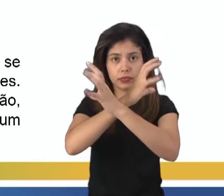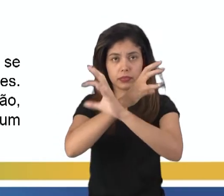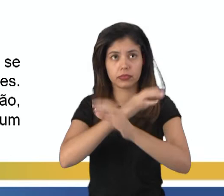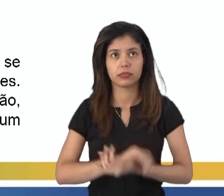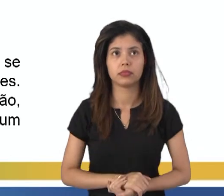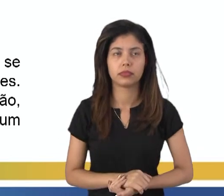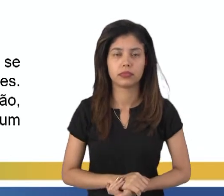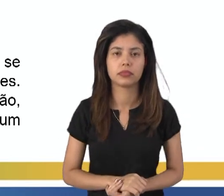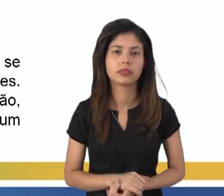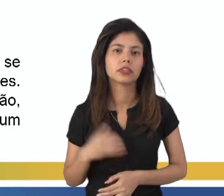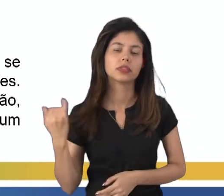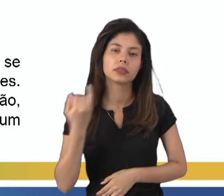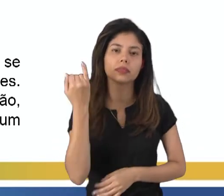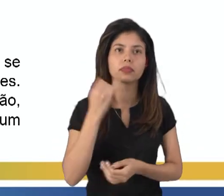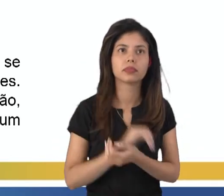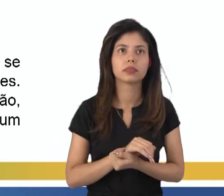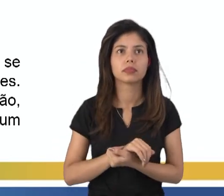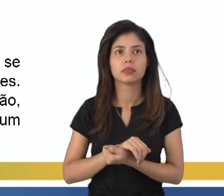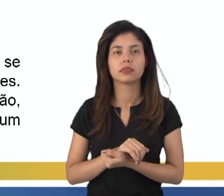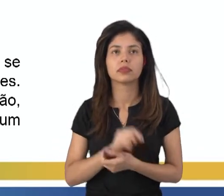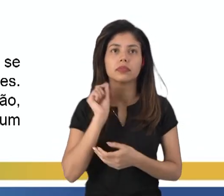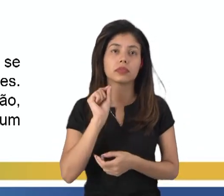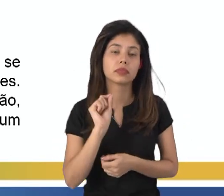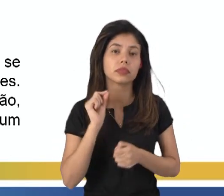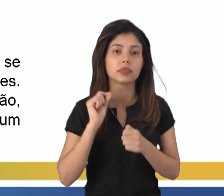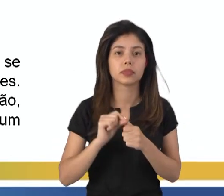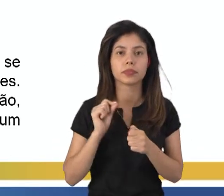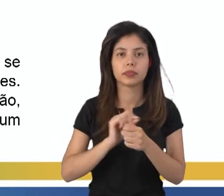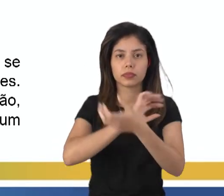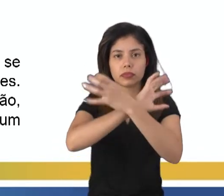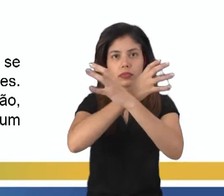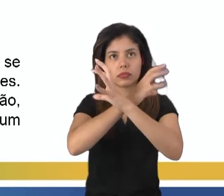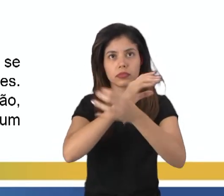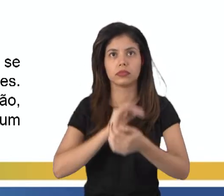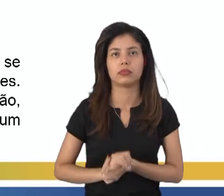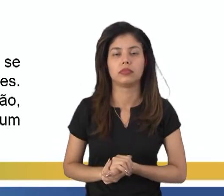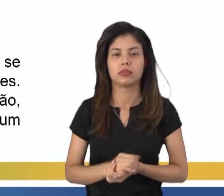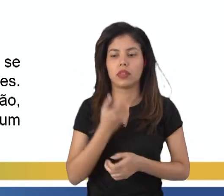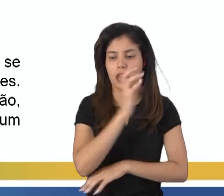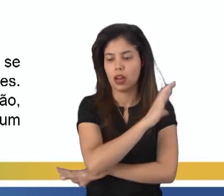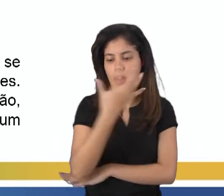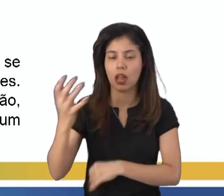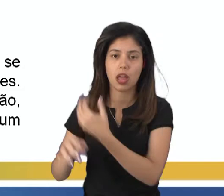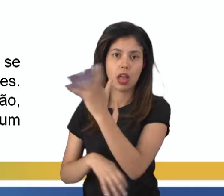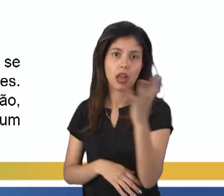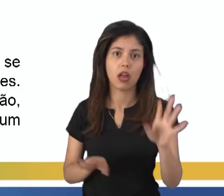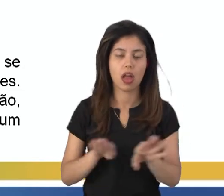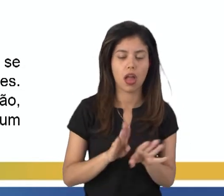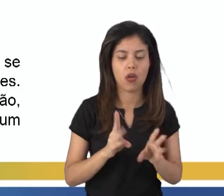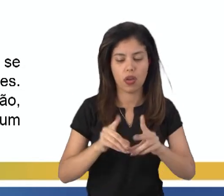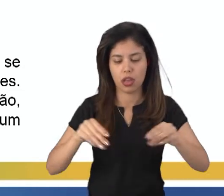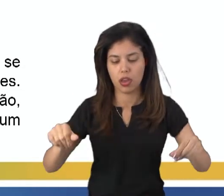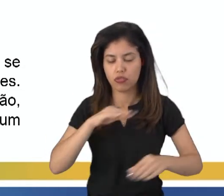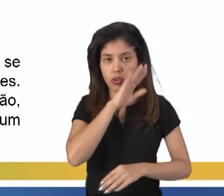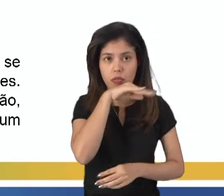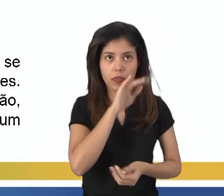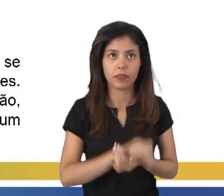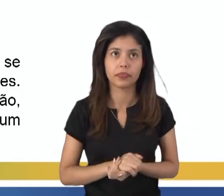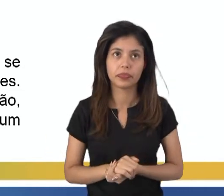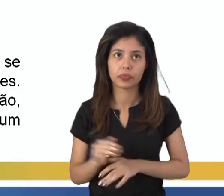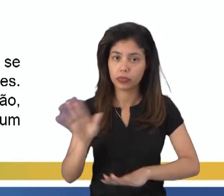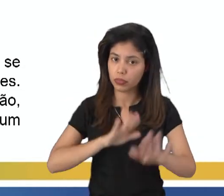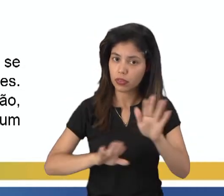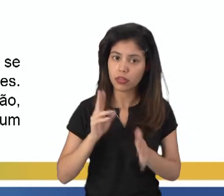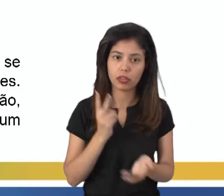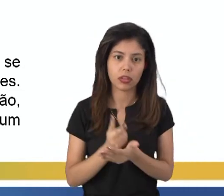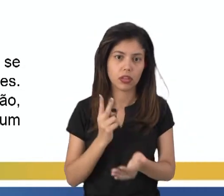né? As principais evidências que a gente tem aí é que fósseis, que são restos de plantas ou vestígios de animais, foram mantidos preservados ao